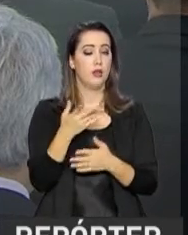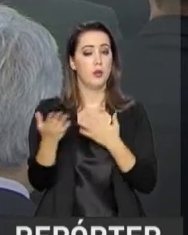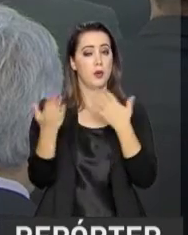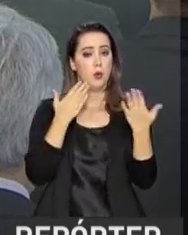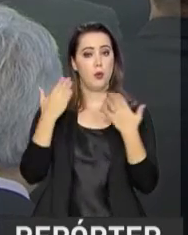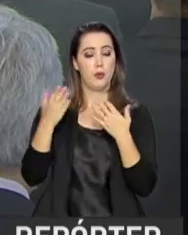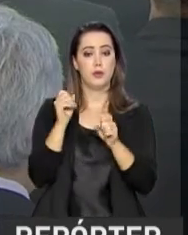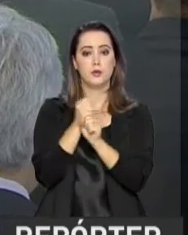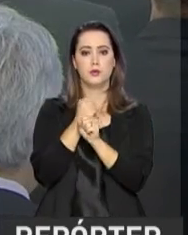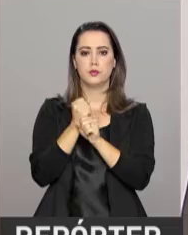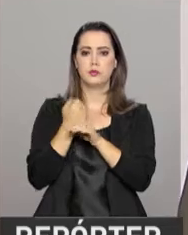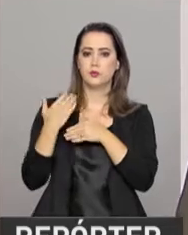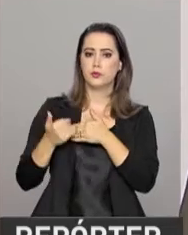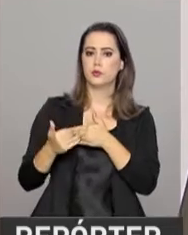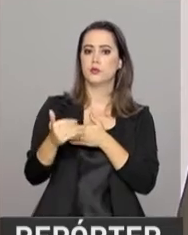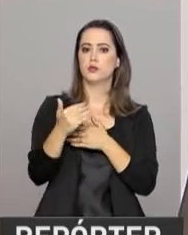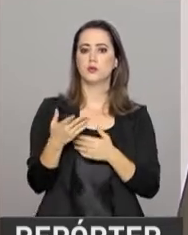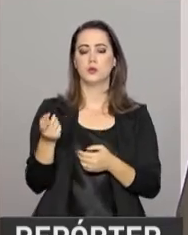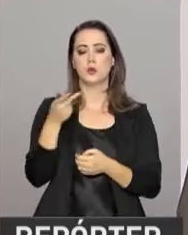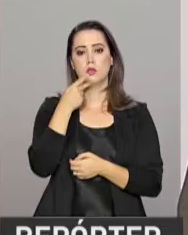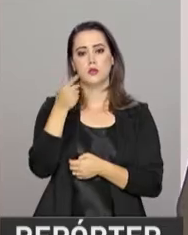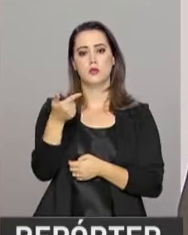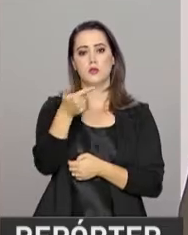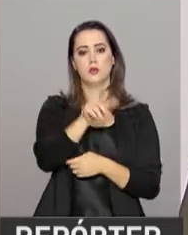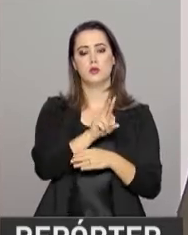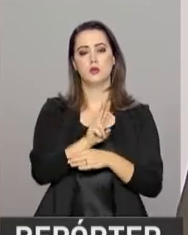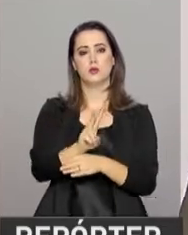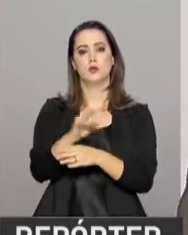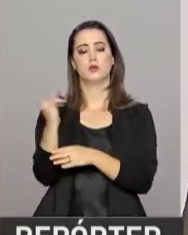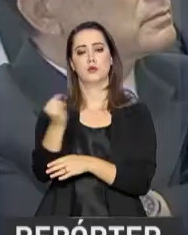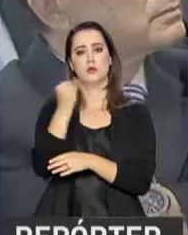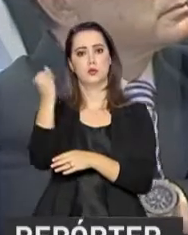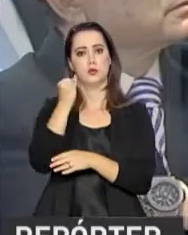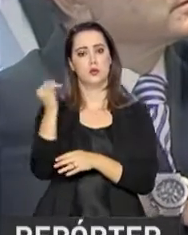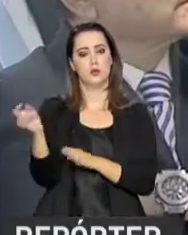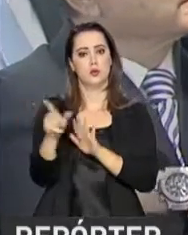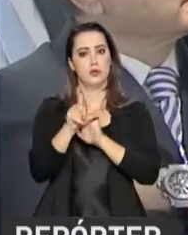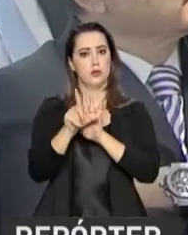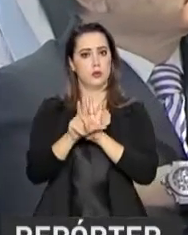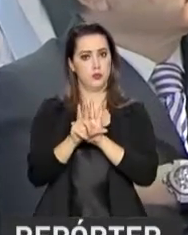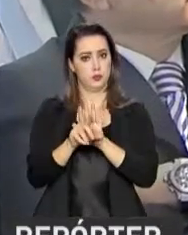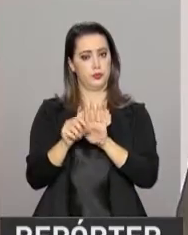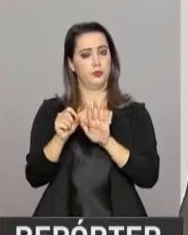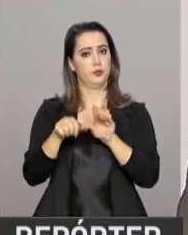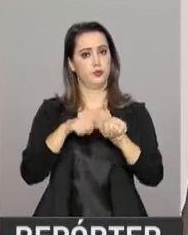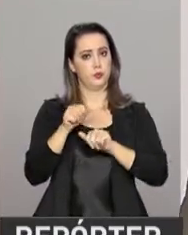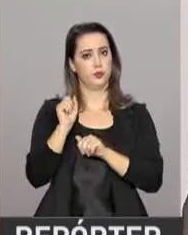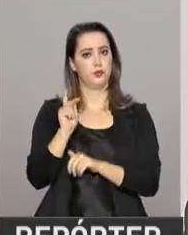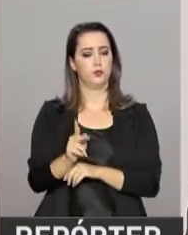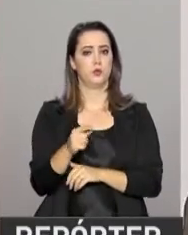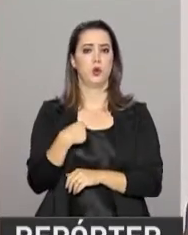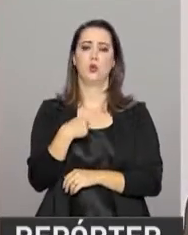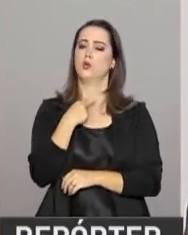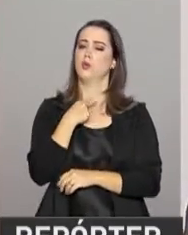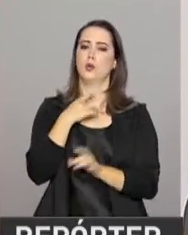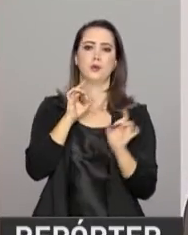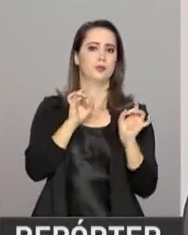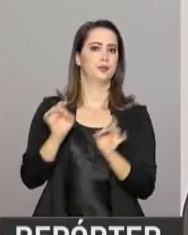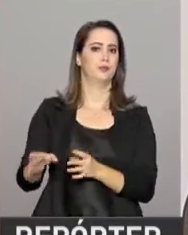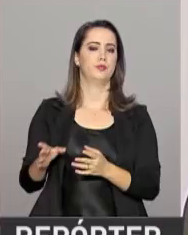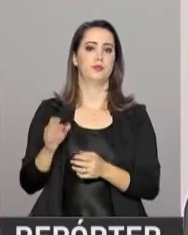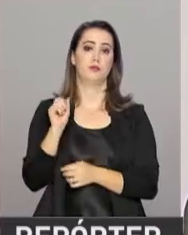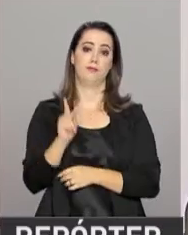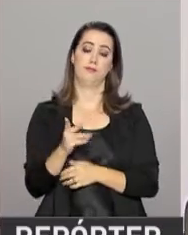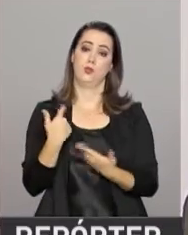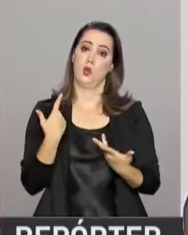desde que assumiu o governo e voltou a defender a importância da reforma da previdência nós jamais vamos desistir da previdência